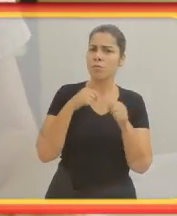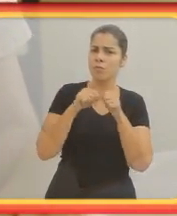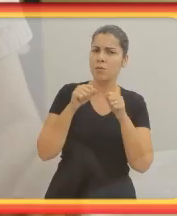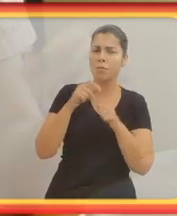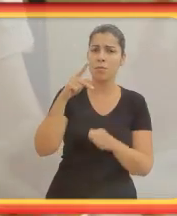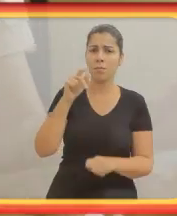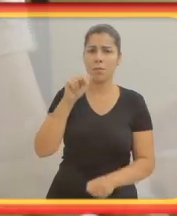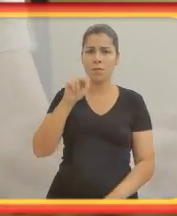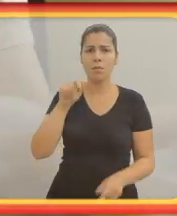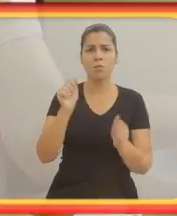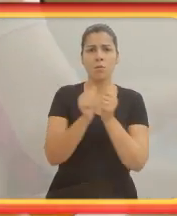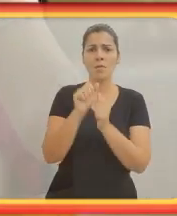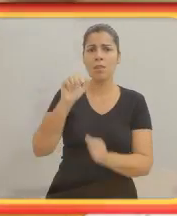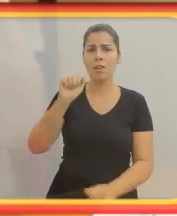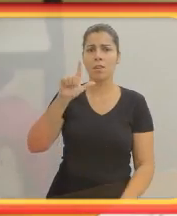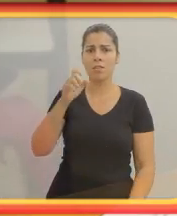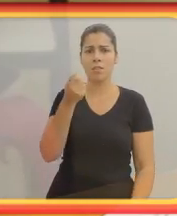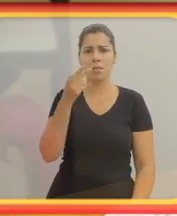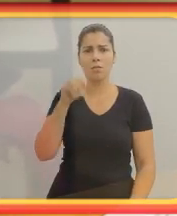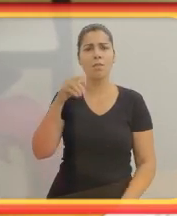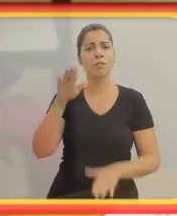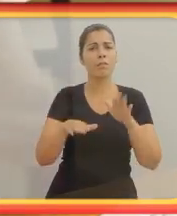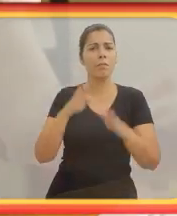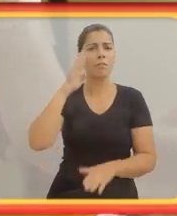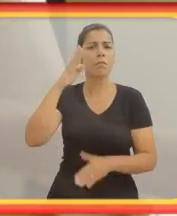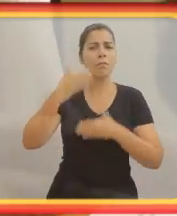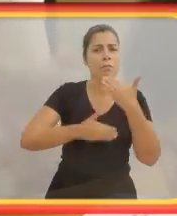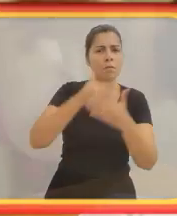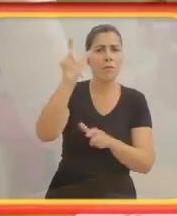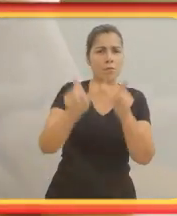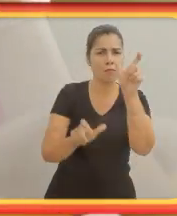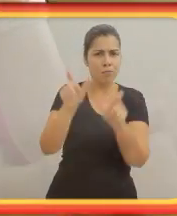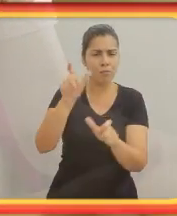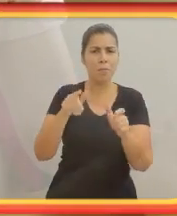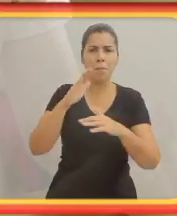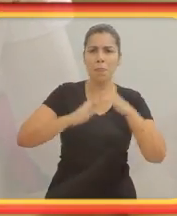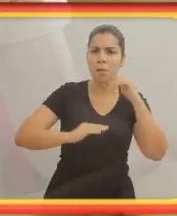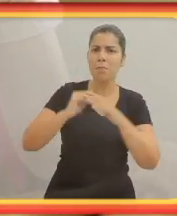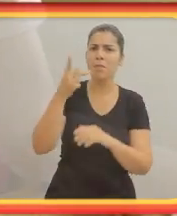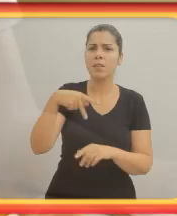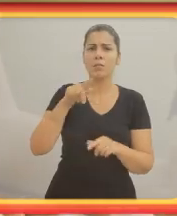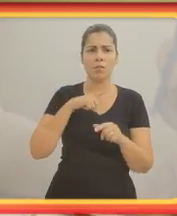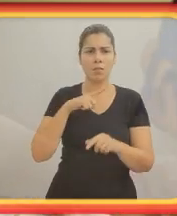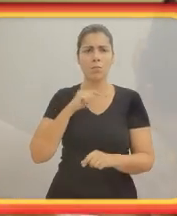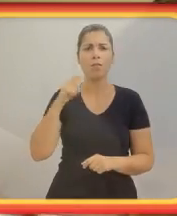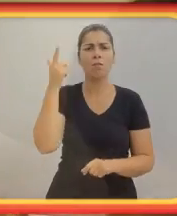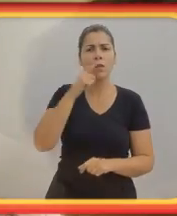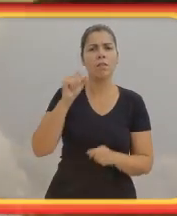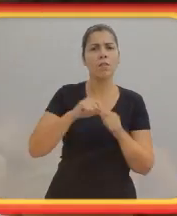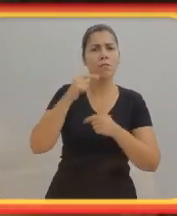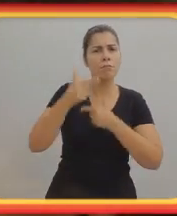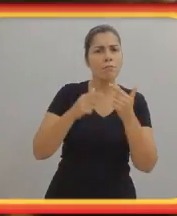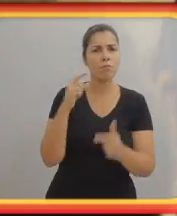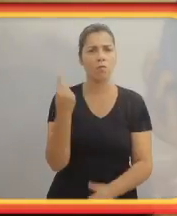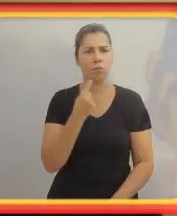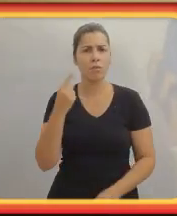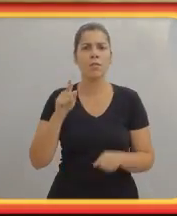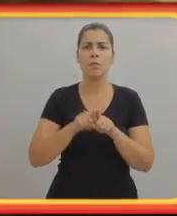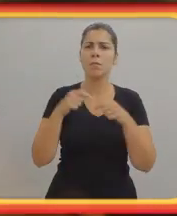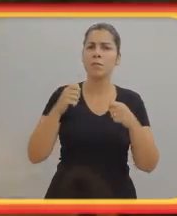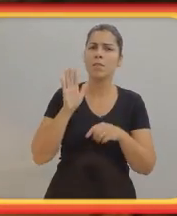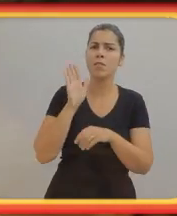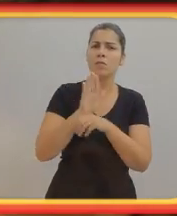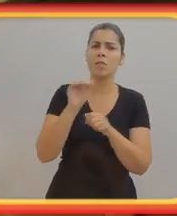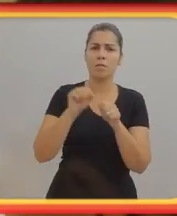atividades que fizemos com Pavel e com Alessandro dependem principalmente do desenvolvimento que eles têm, das habilidades que eles têm, do que conseguem